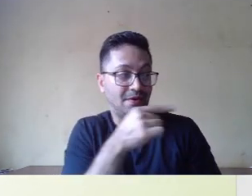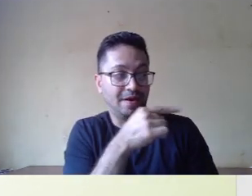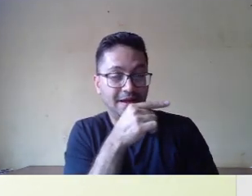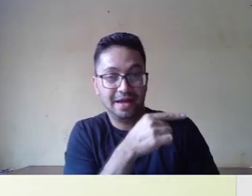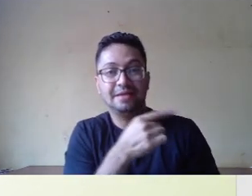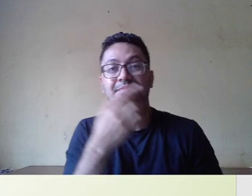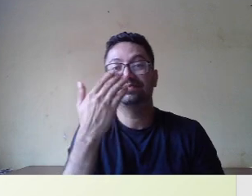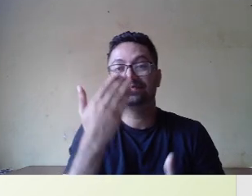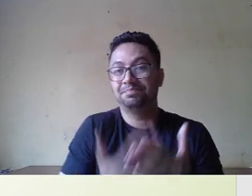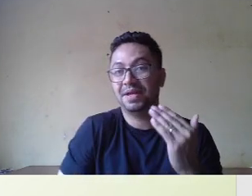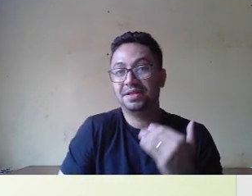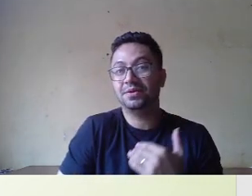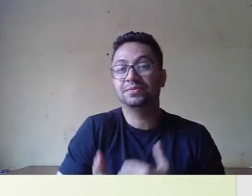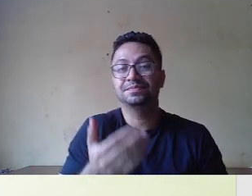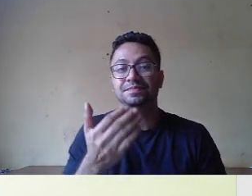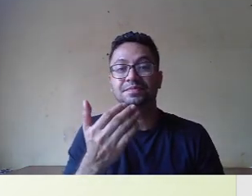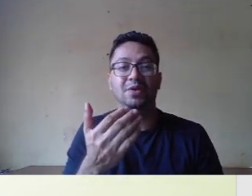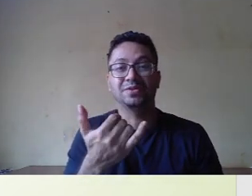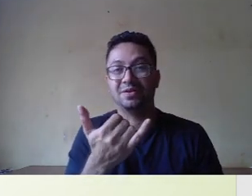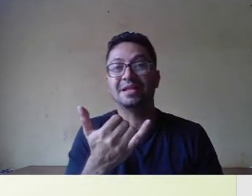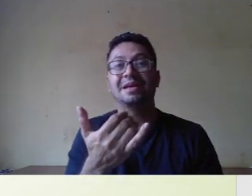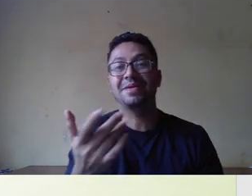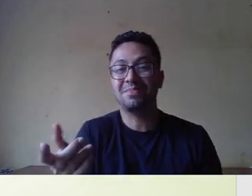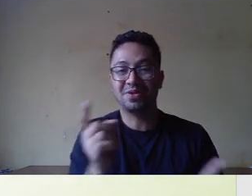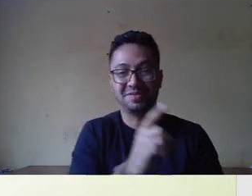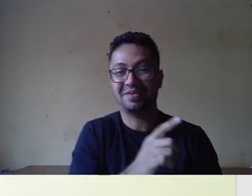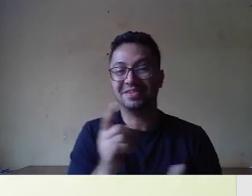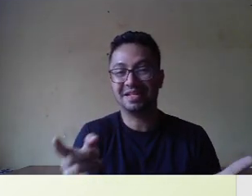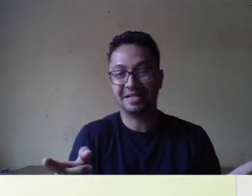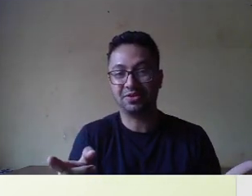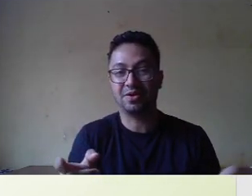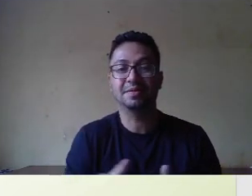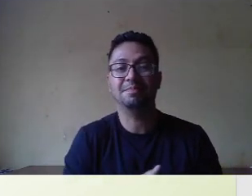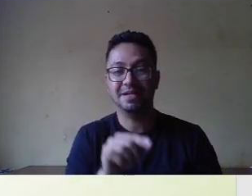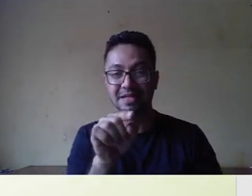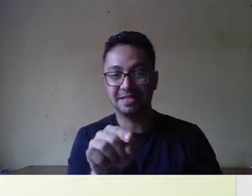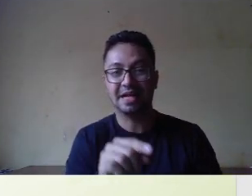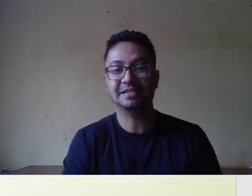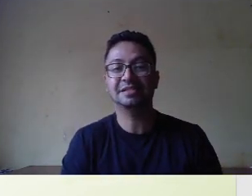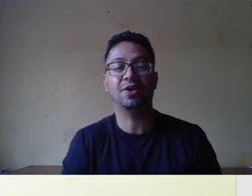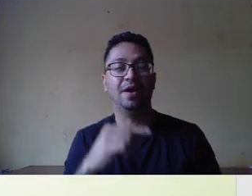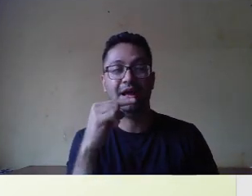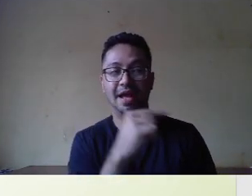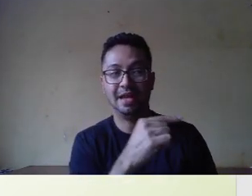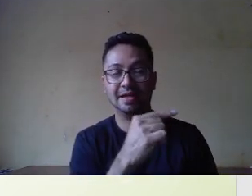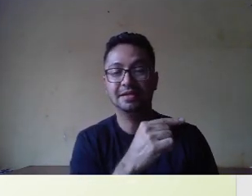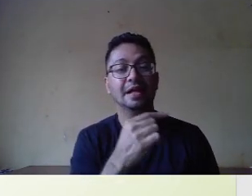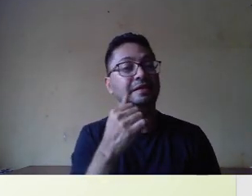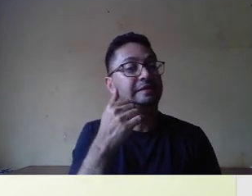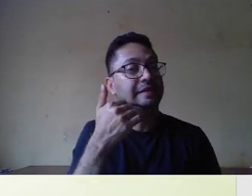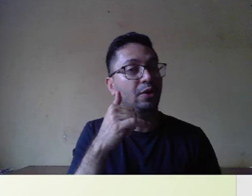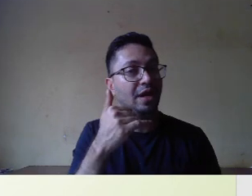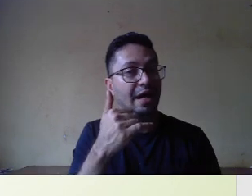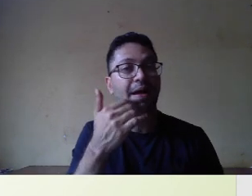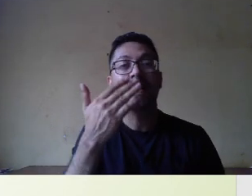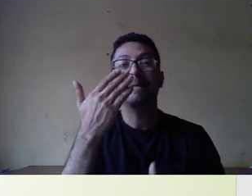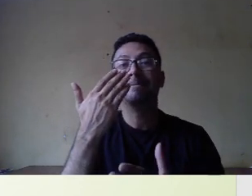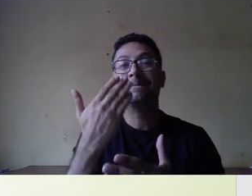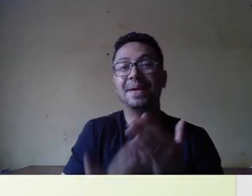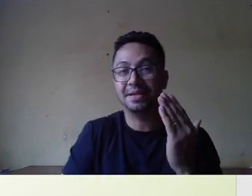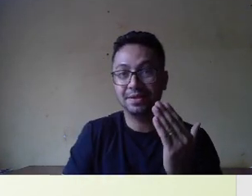perdeu. Ela perdeu o celular também, eu posso estar fazendo essa troca. Mas nesse caso está assim, ela,